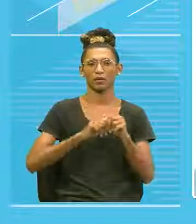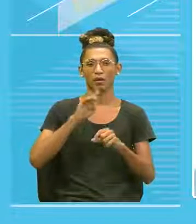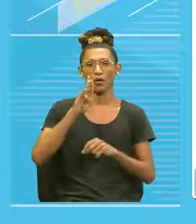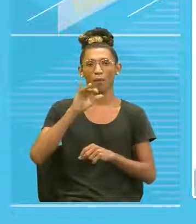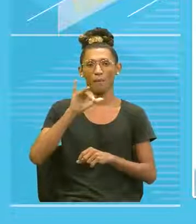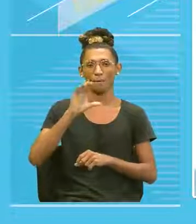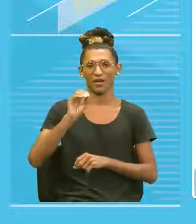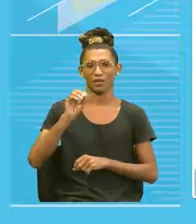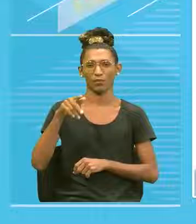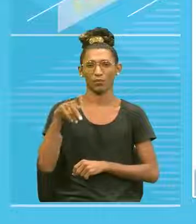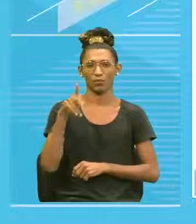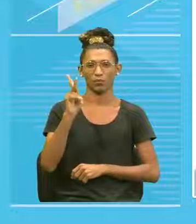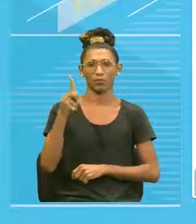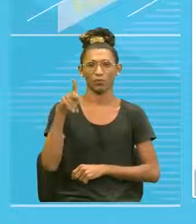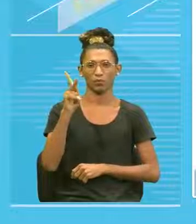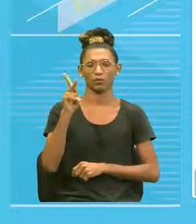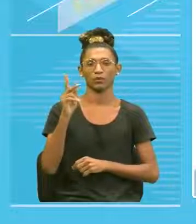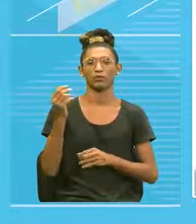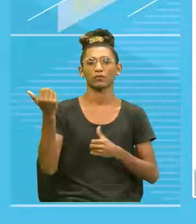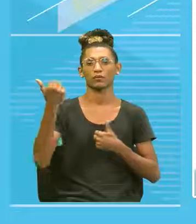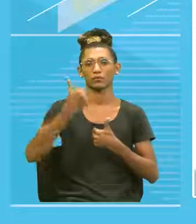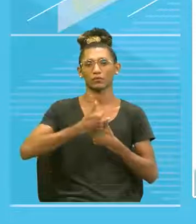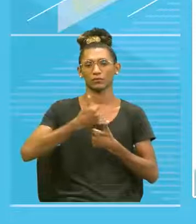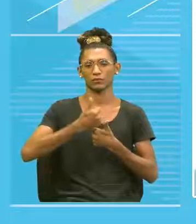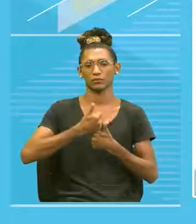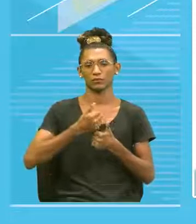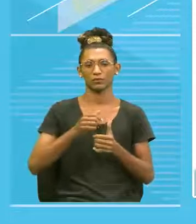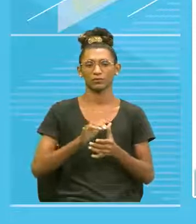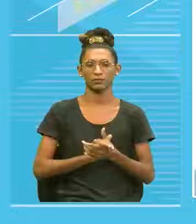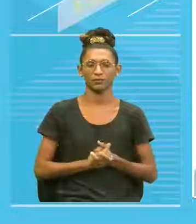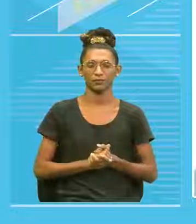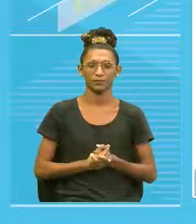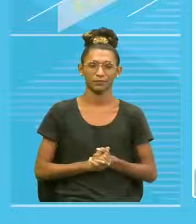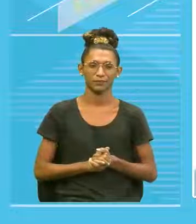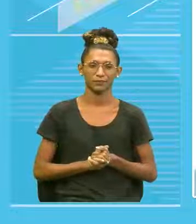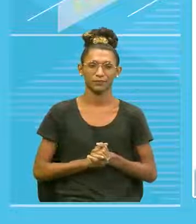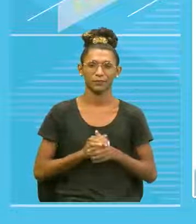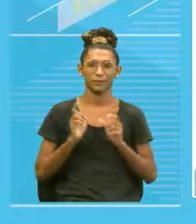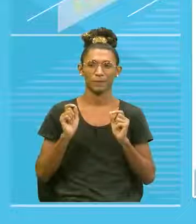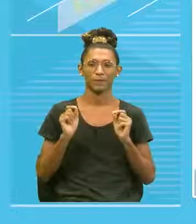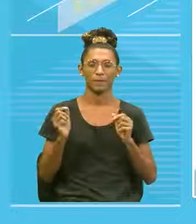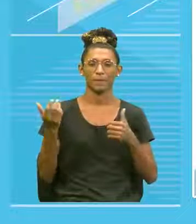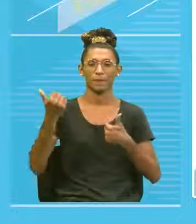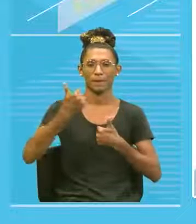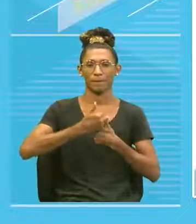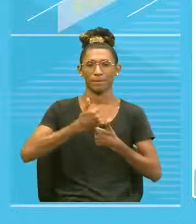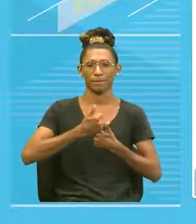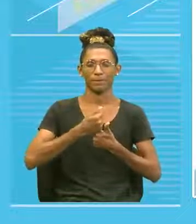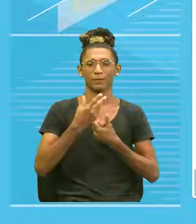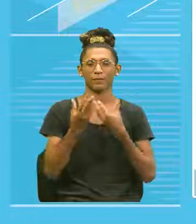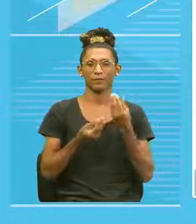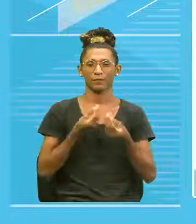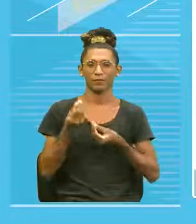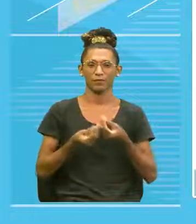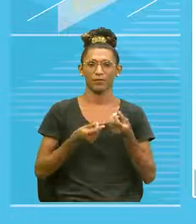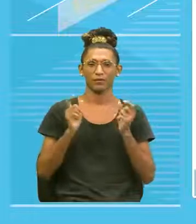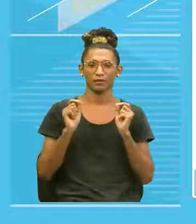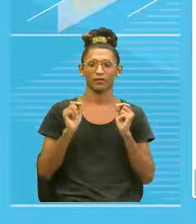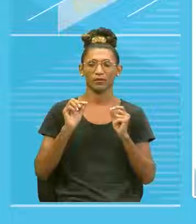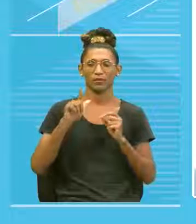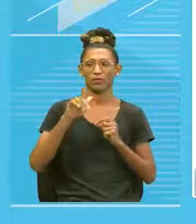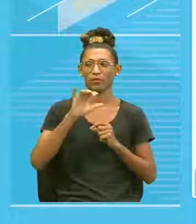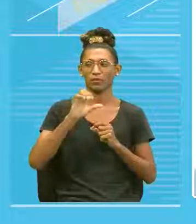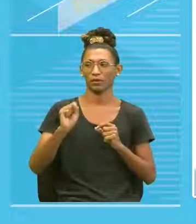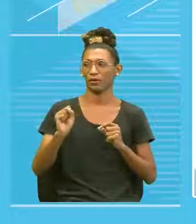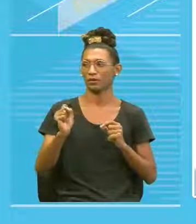diesel o biodiesel é e o que é que substitui o